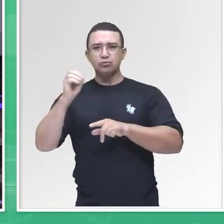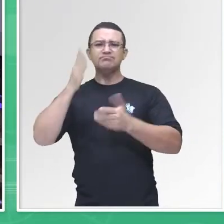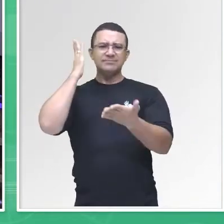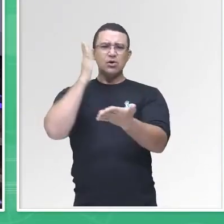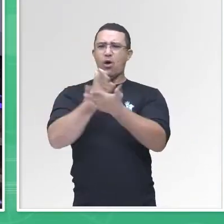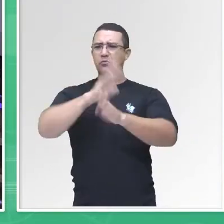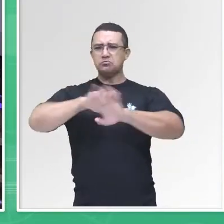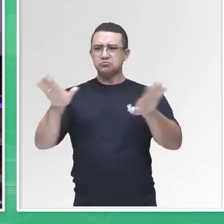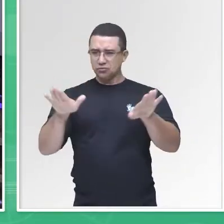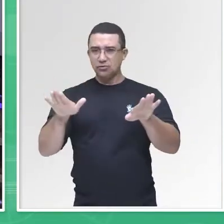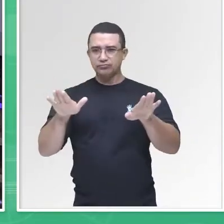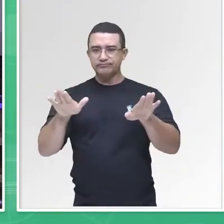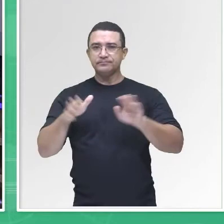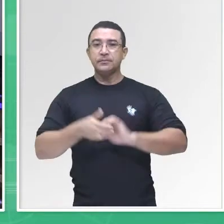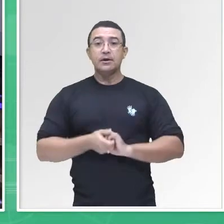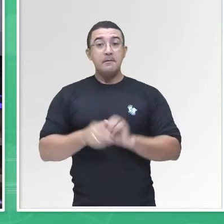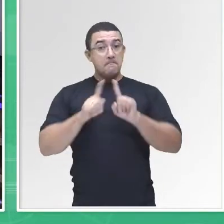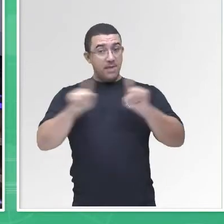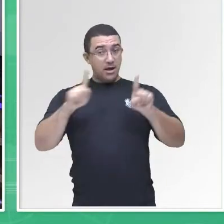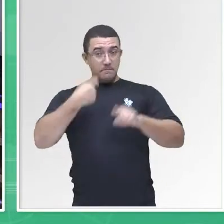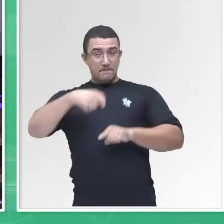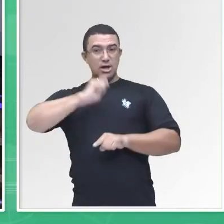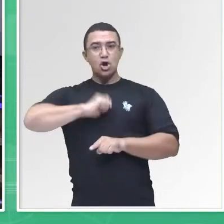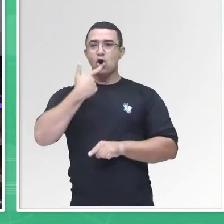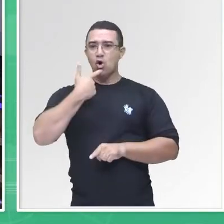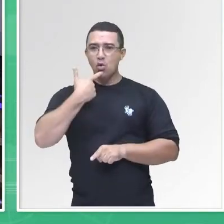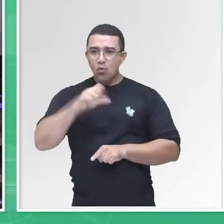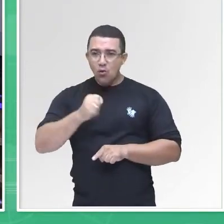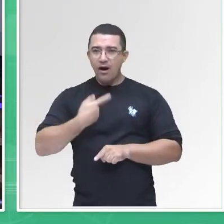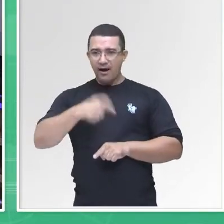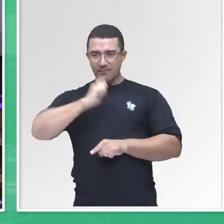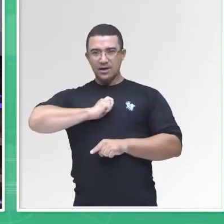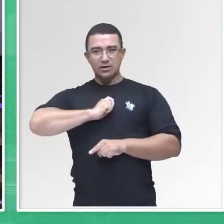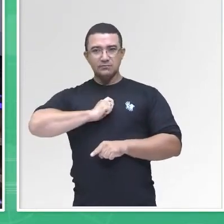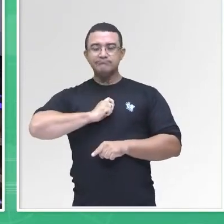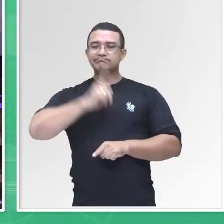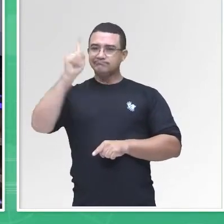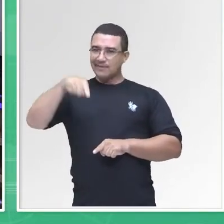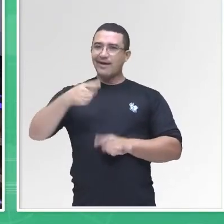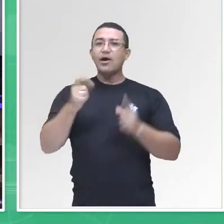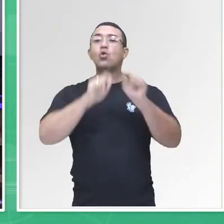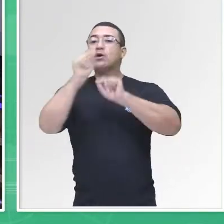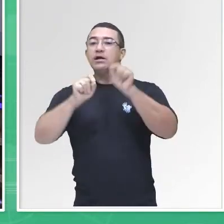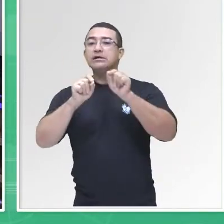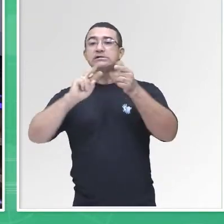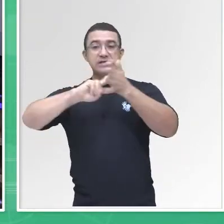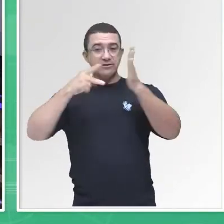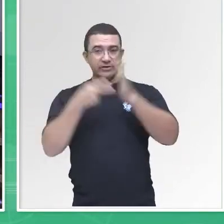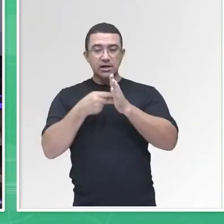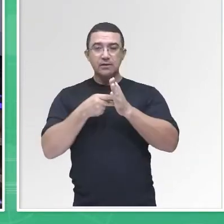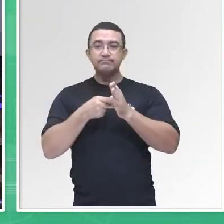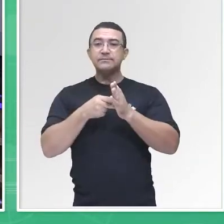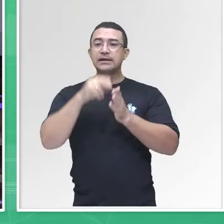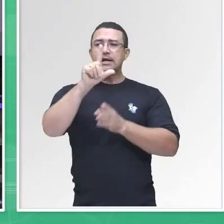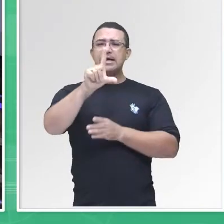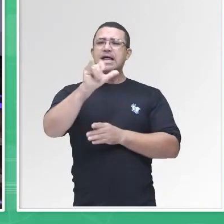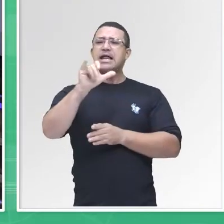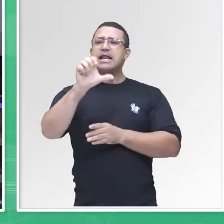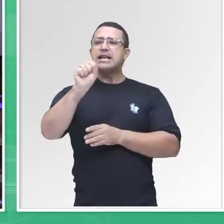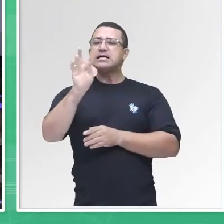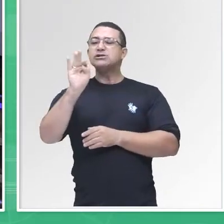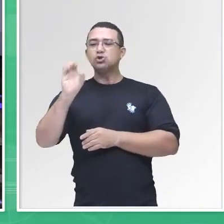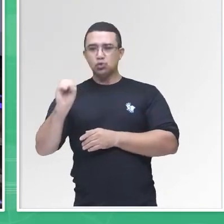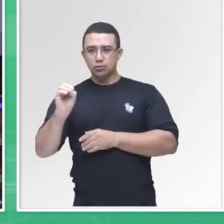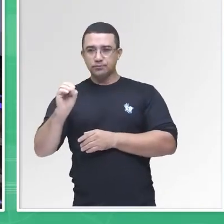nos conformes, né? Na língua espanhola, essa palavrinha aí para o português é listo, certo? Mas a palavra pronto no